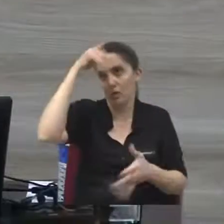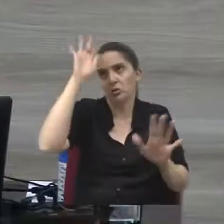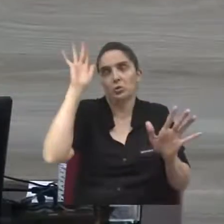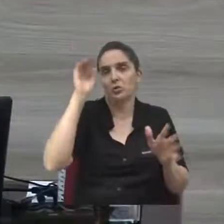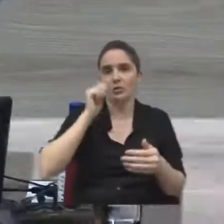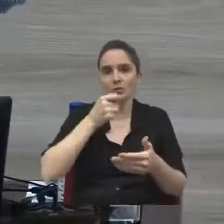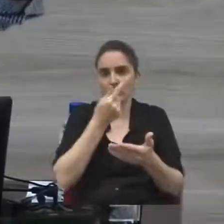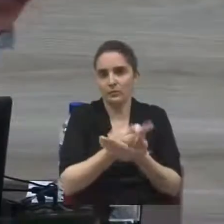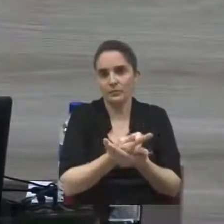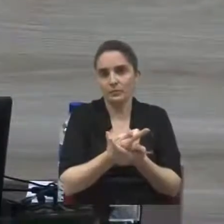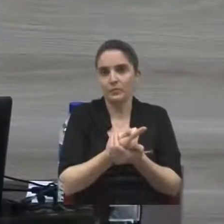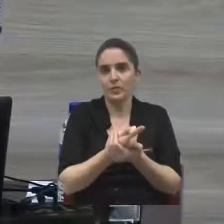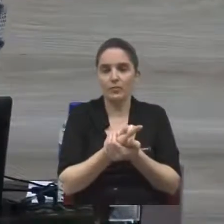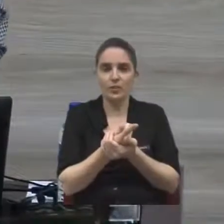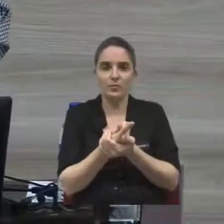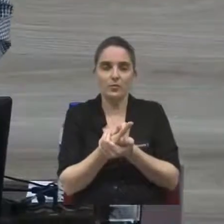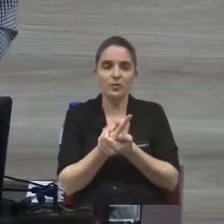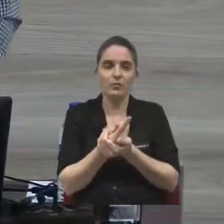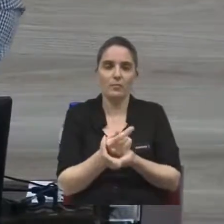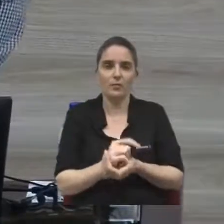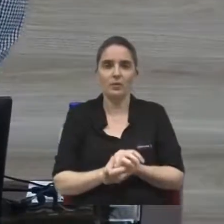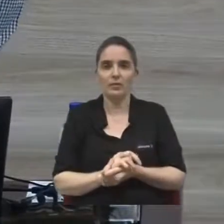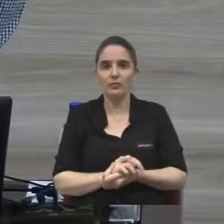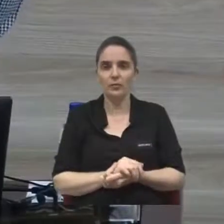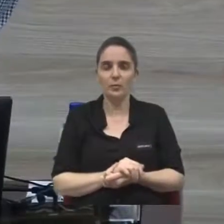De orçamento eu entendo um pouco, vereadora, desculpa.